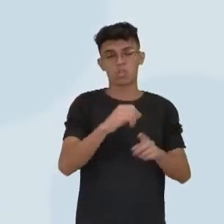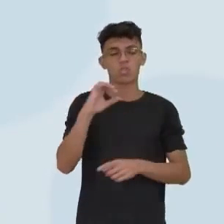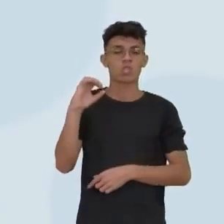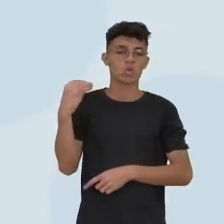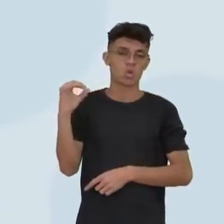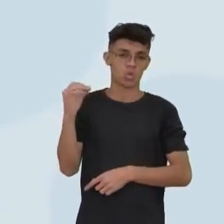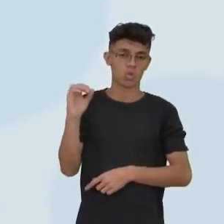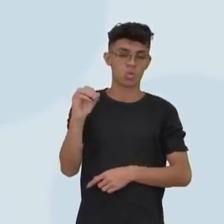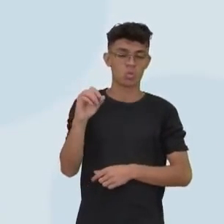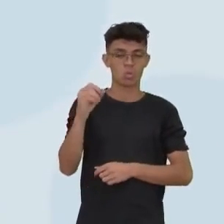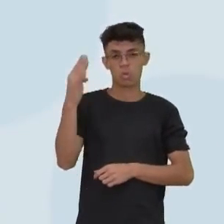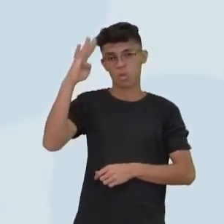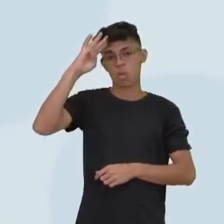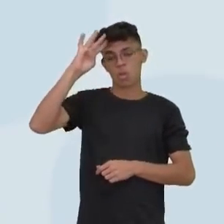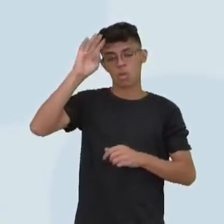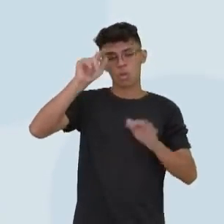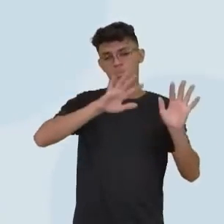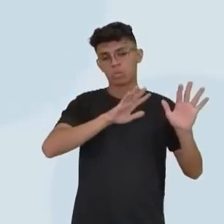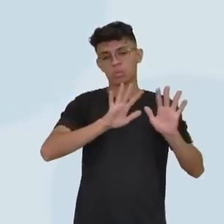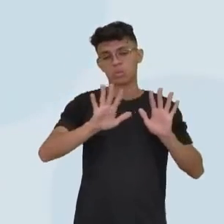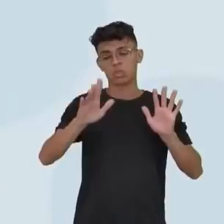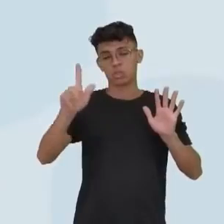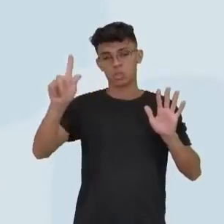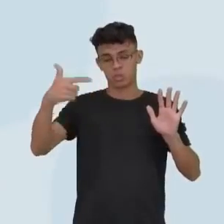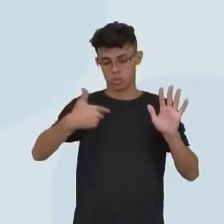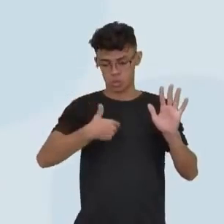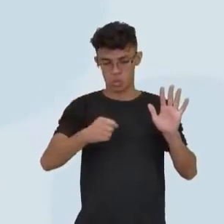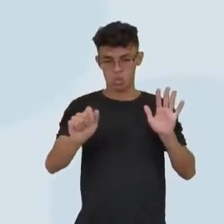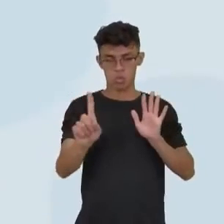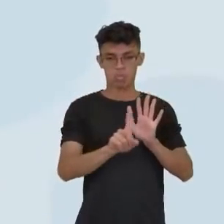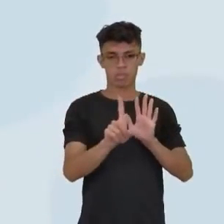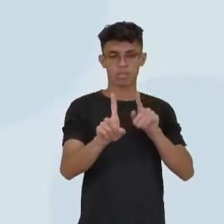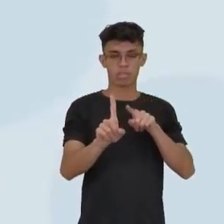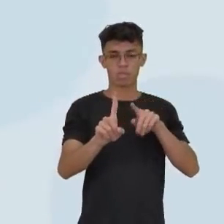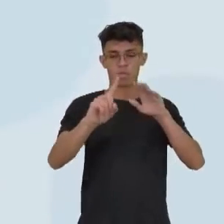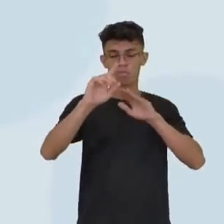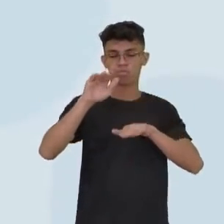exército liderado por Getúlio Vargas e Juarez Távora